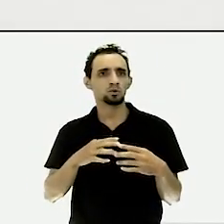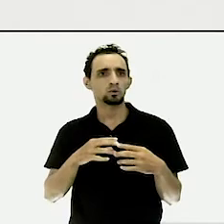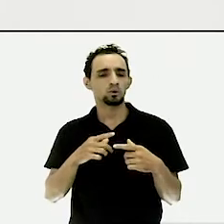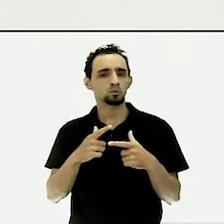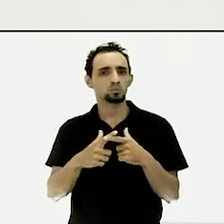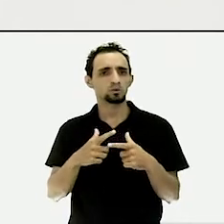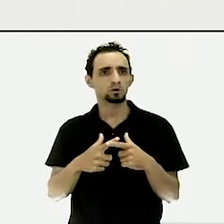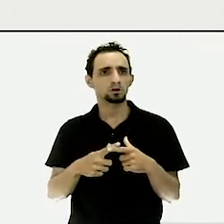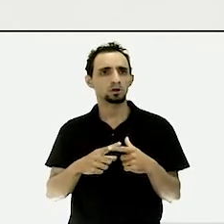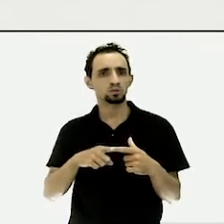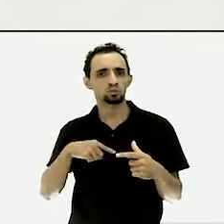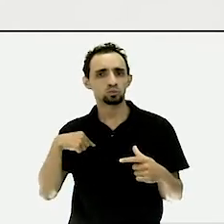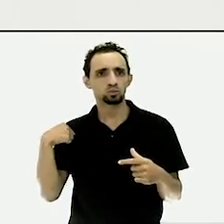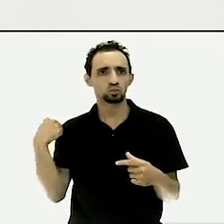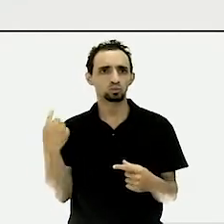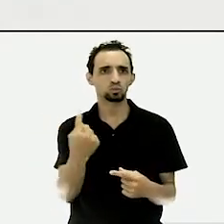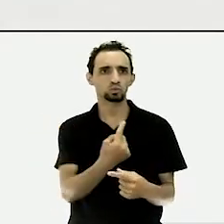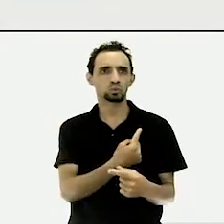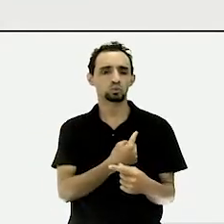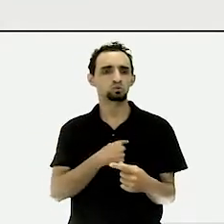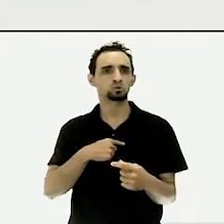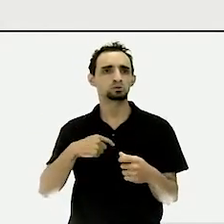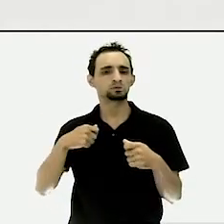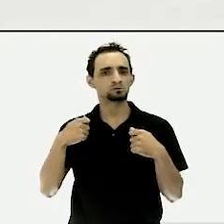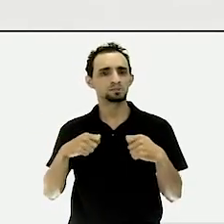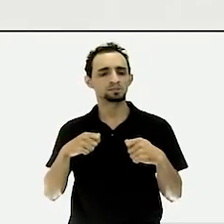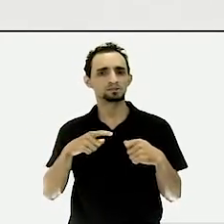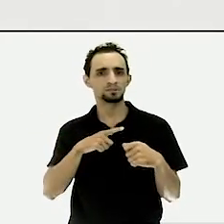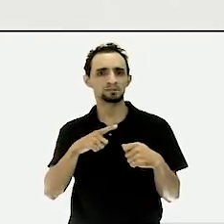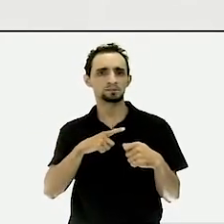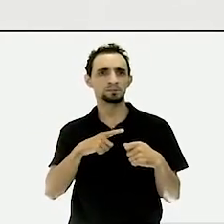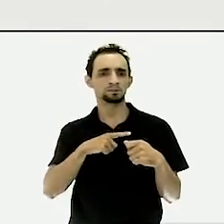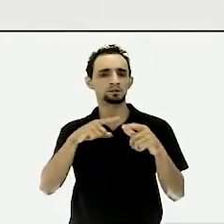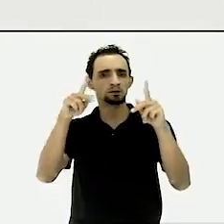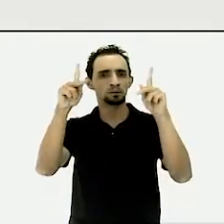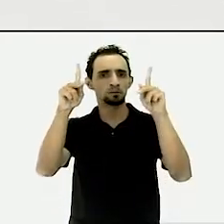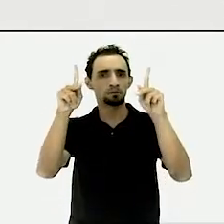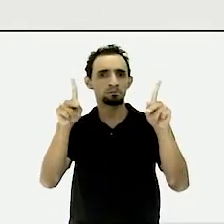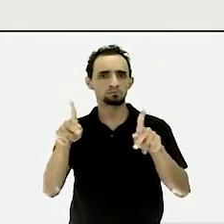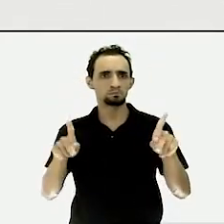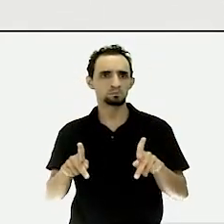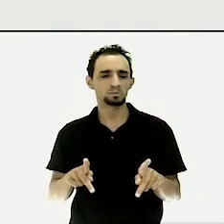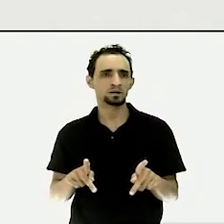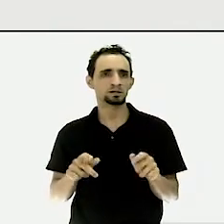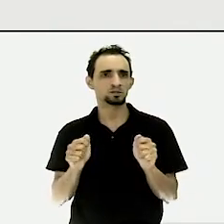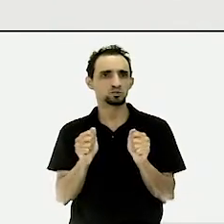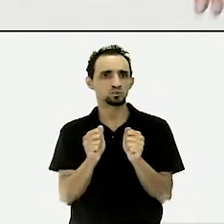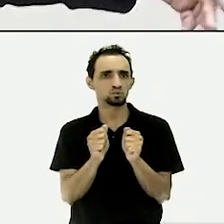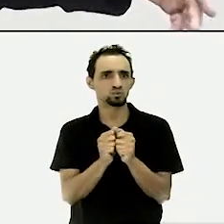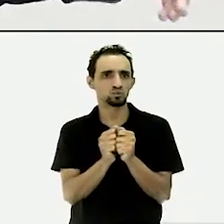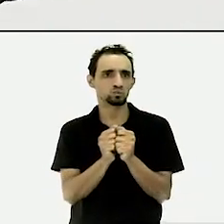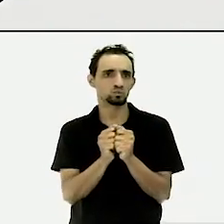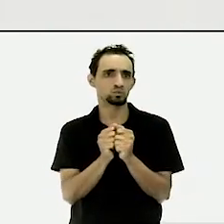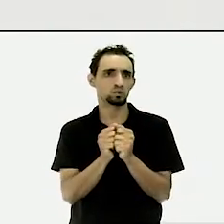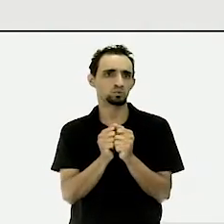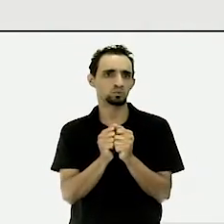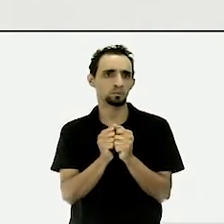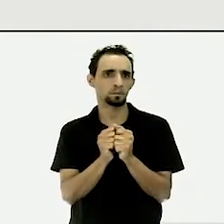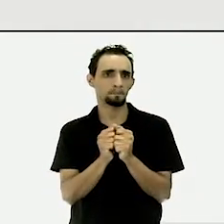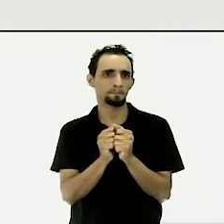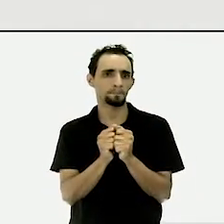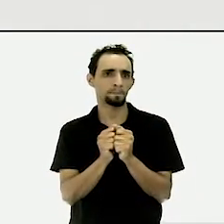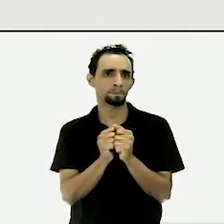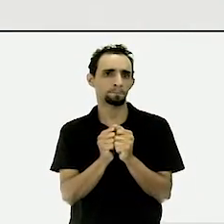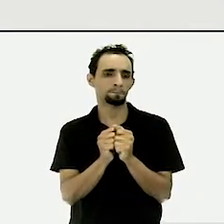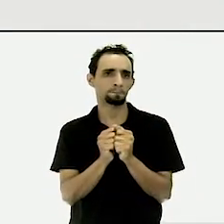nada. Não é verdade, Ledão? São uns bunda mole em casa, na rua depois. Vem aproveitando a parte mais fraca, geralmente